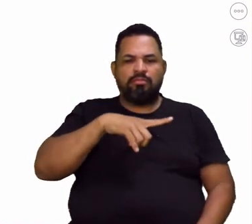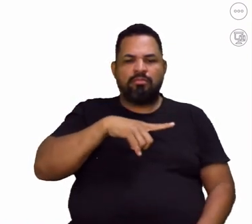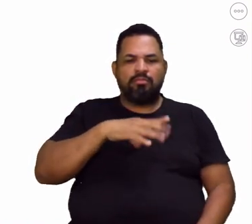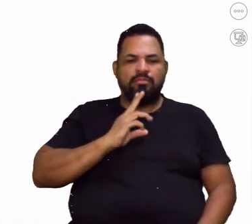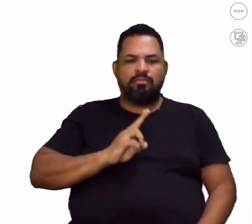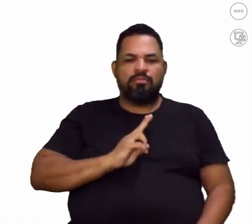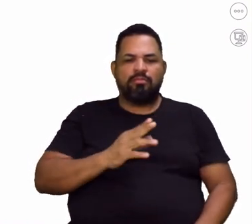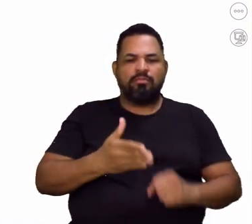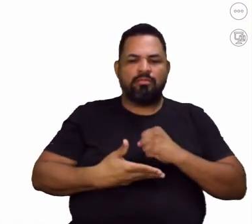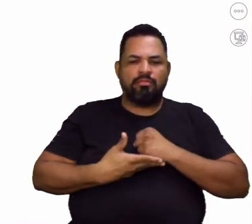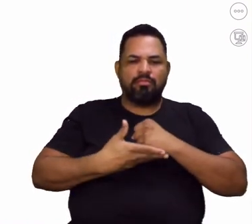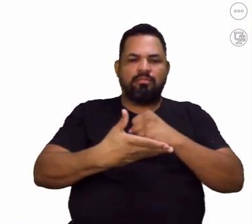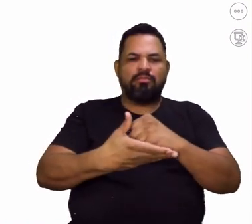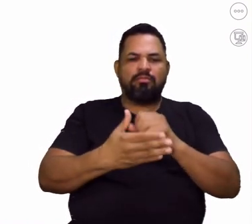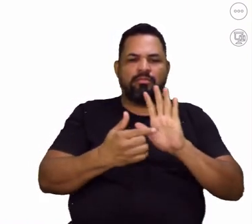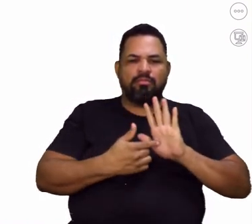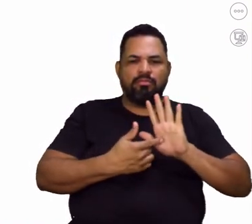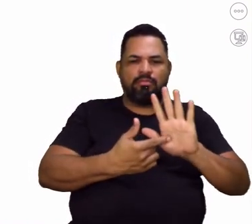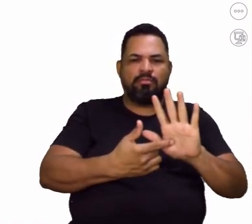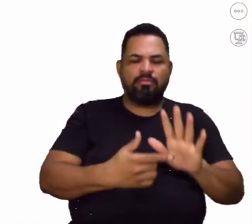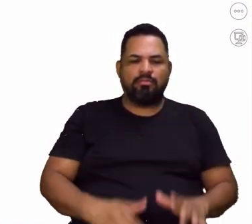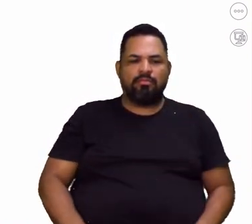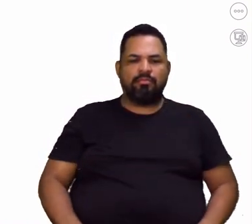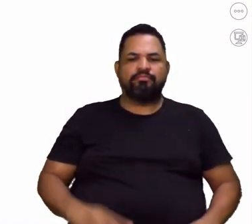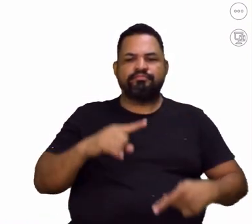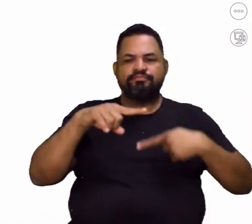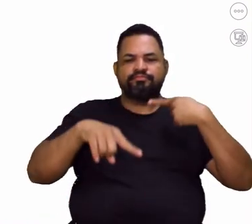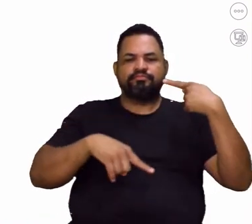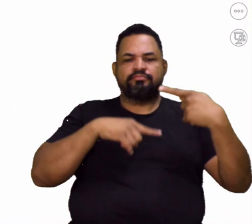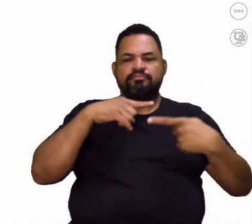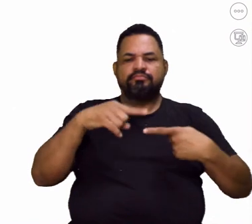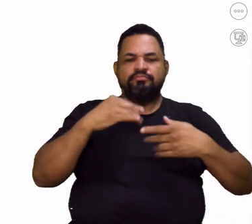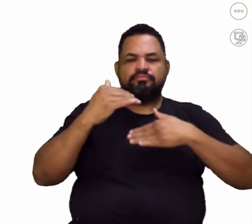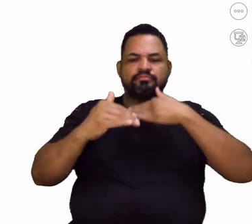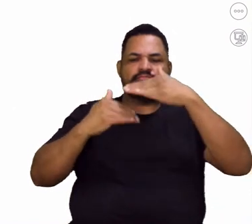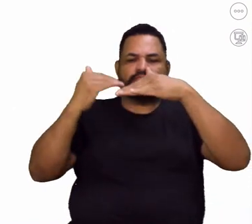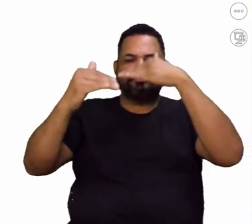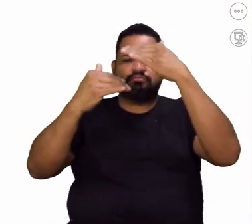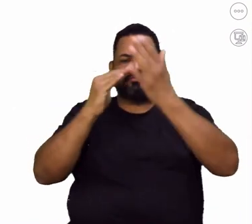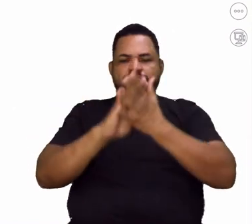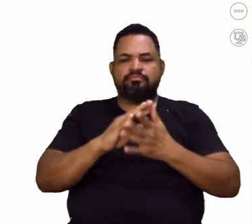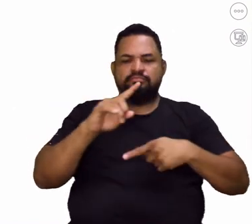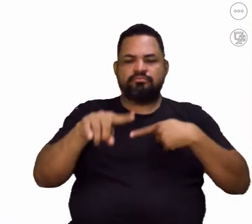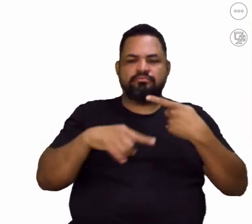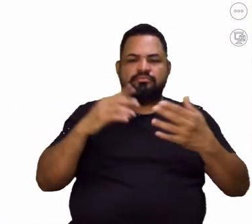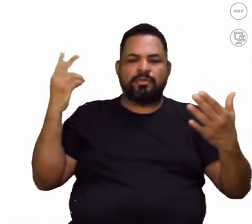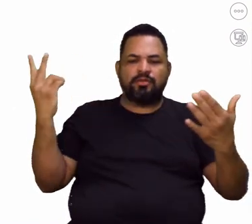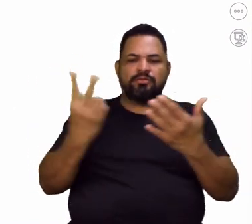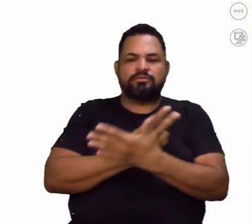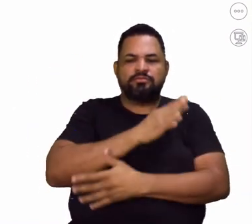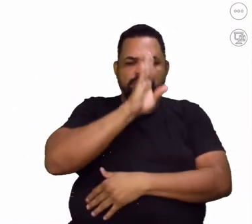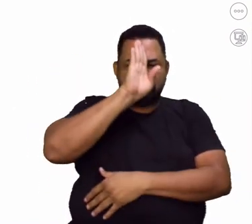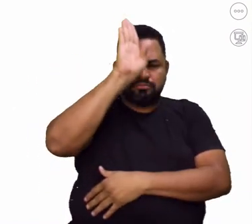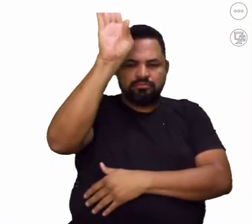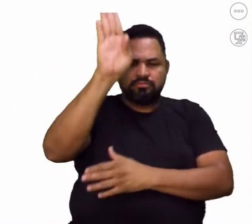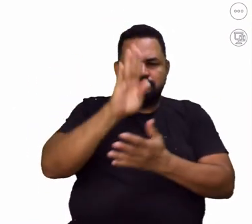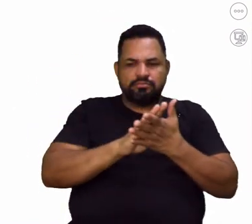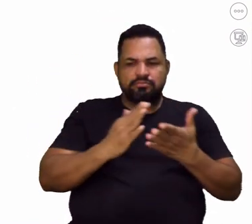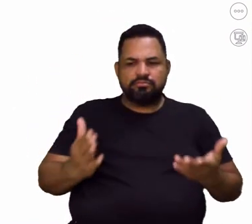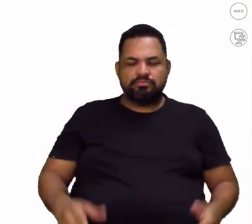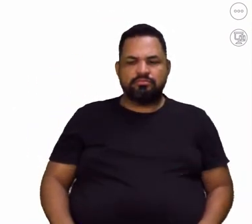a base. Primeiro, a apresentação, depois o desenvolvimento, que logo tem aí o clímax, né?